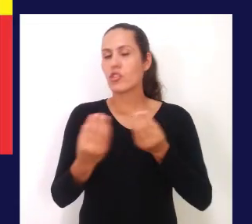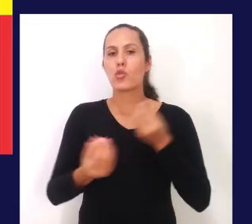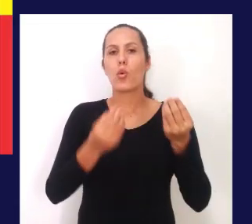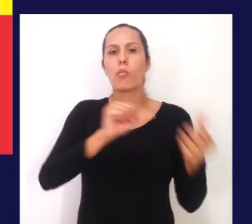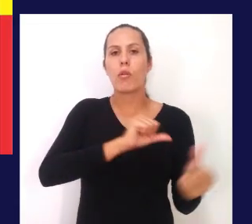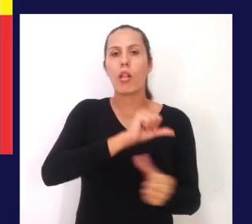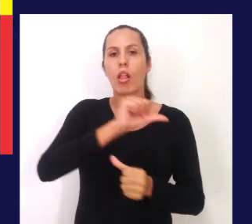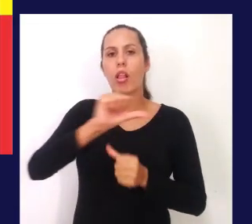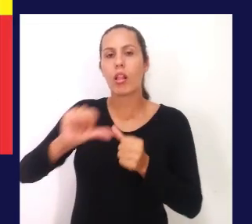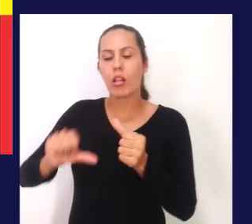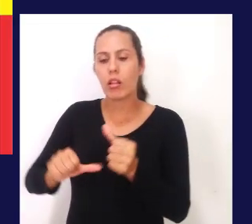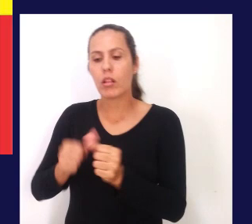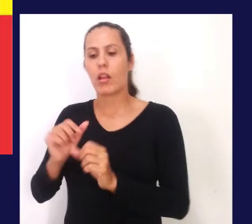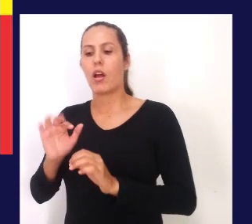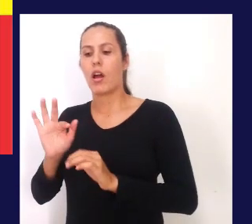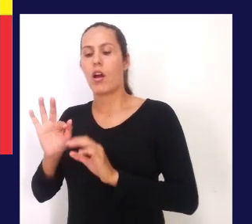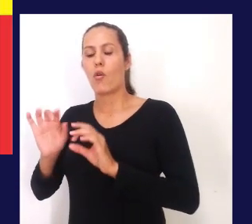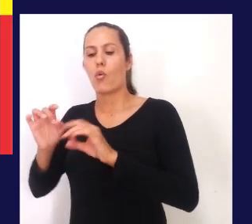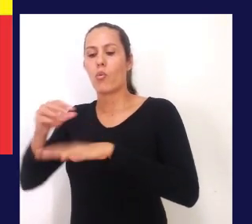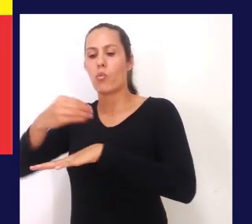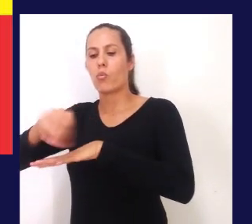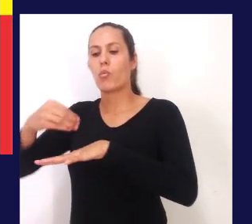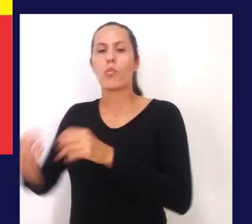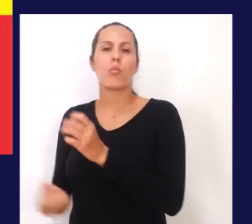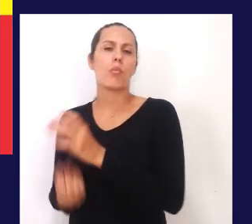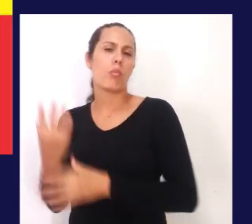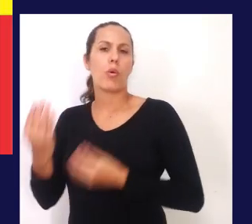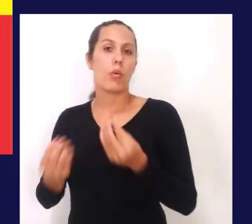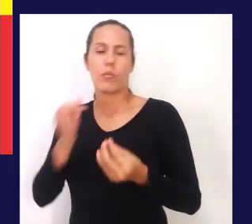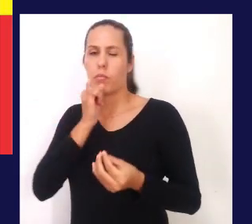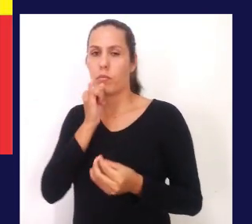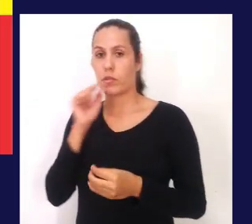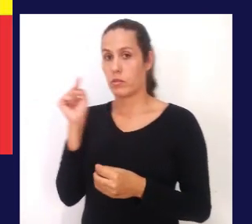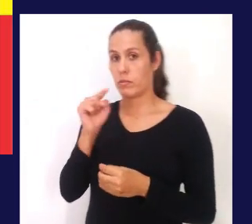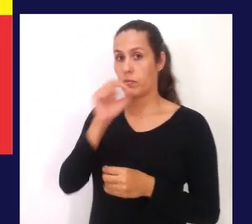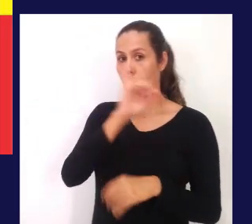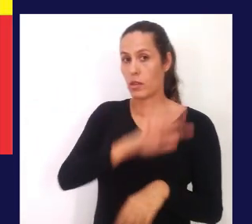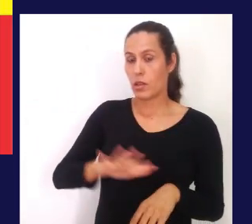linda imagem a etapa de formação de um fóssil.